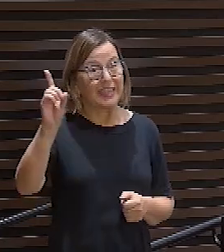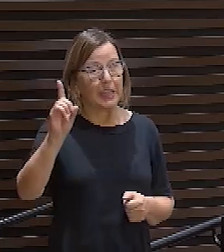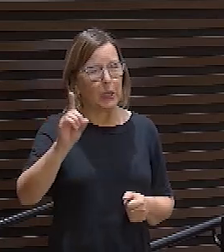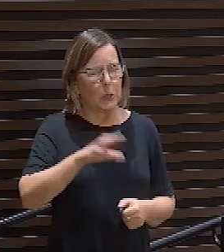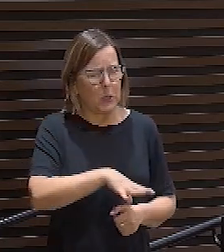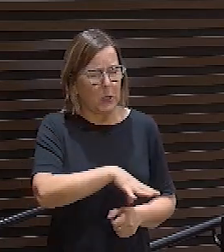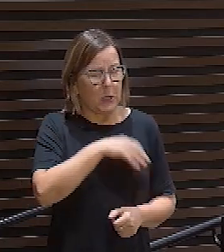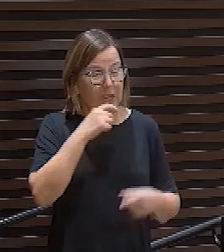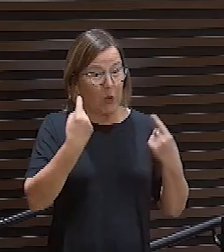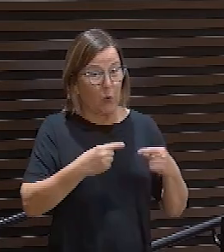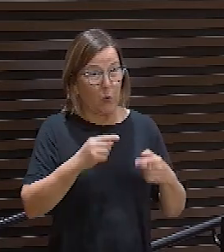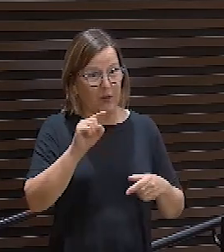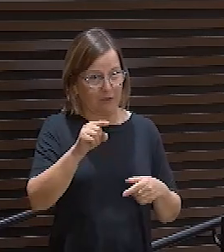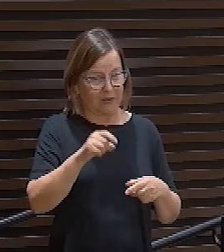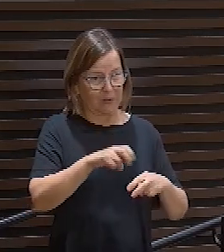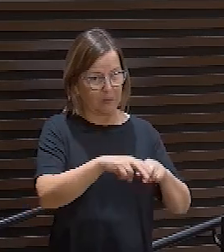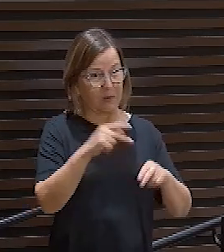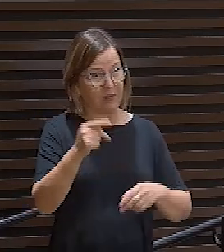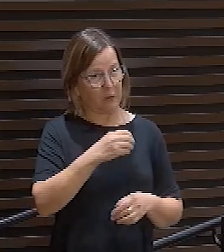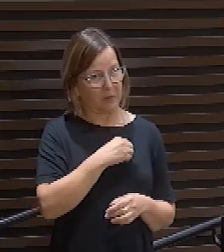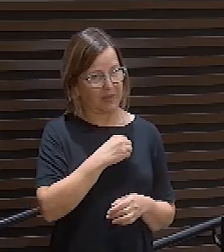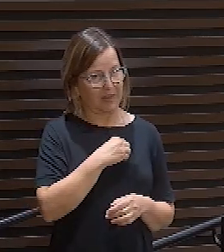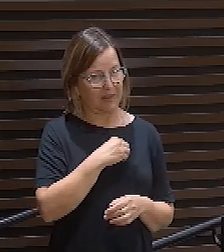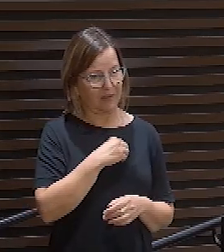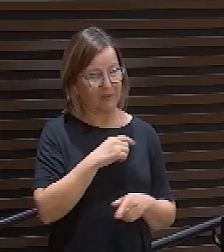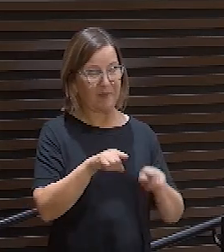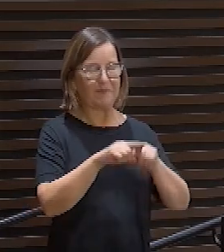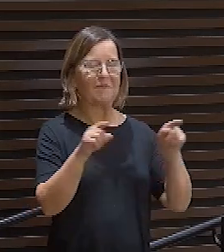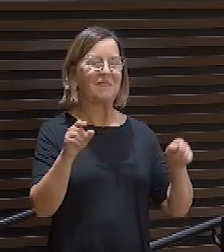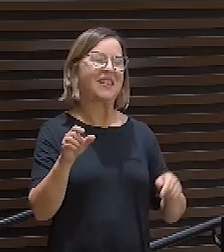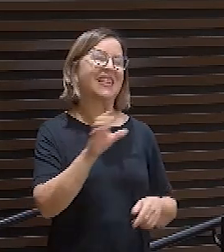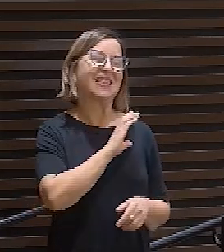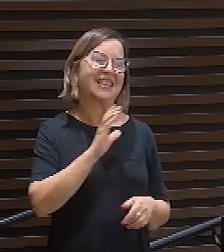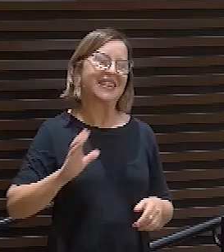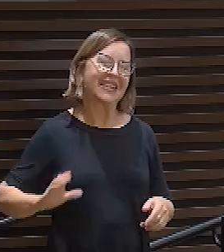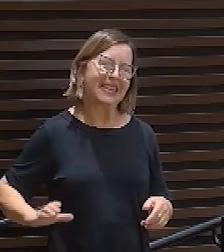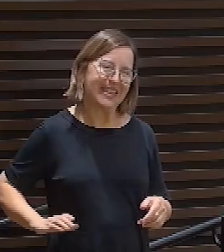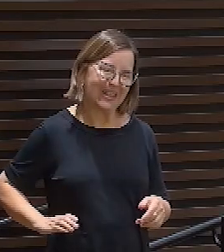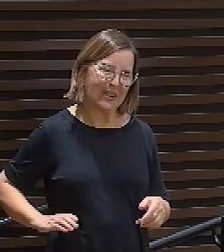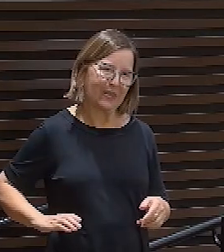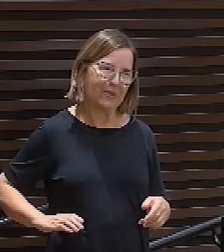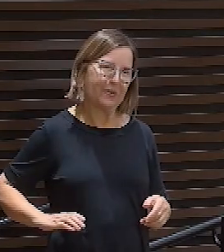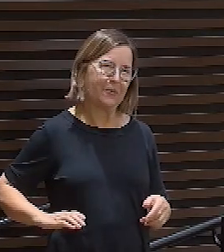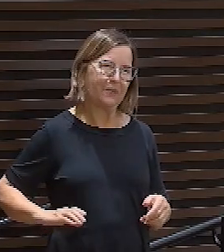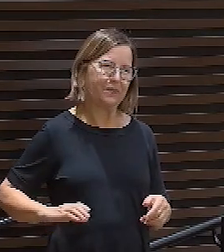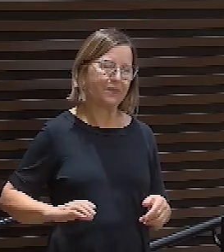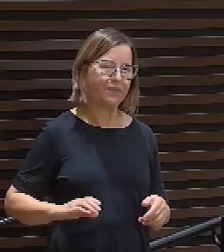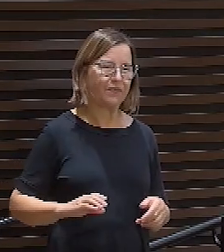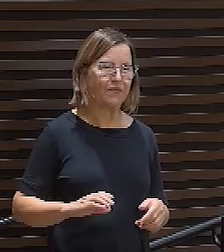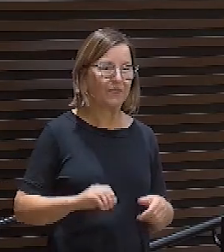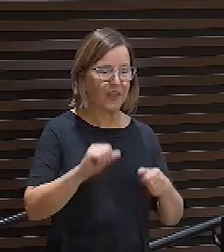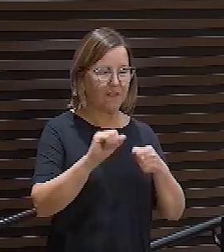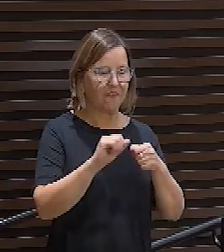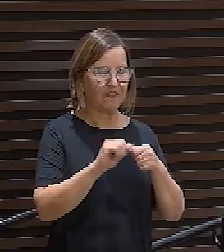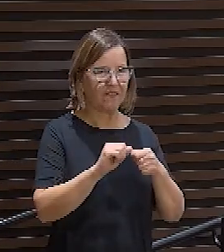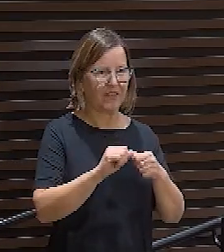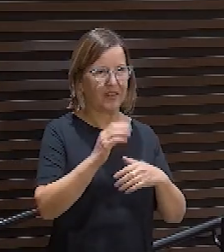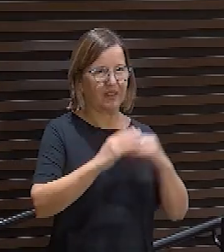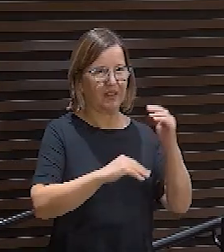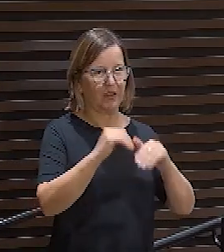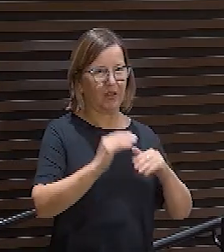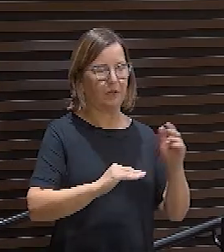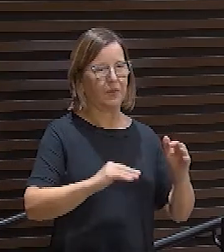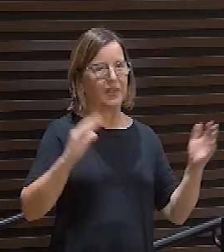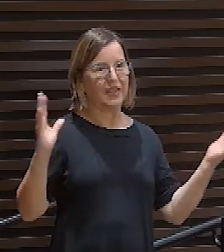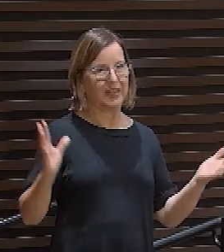Mas Cristo tomou a frente. E tomou o nosso lugar. E bebeu o cálice. De tal forma que para nós